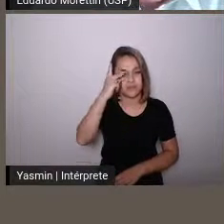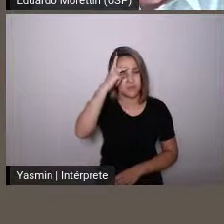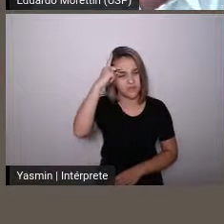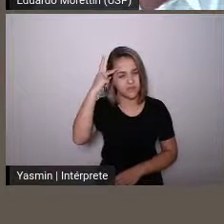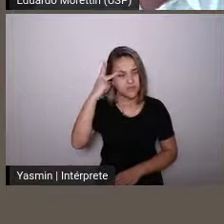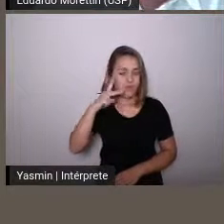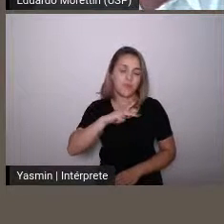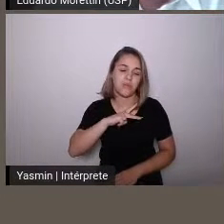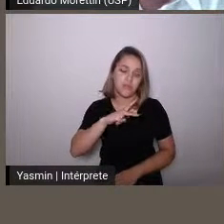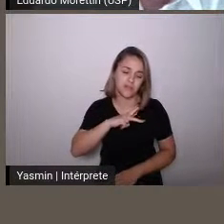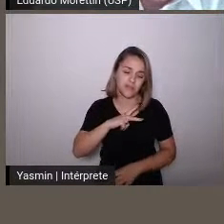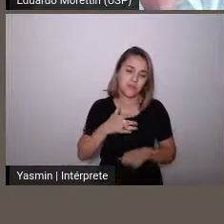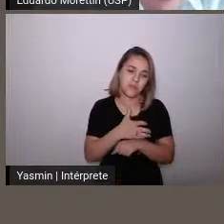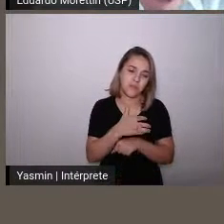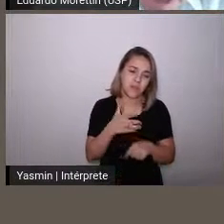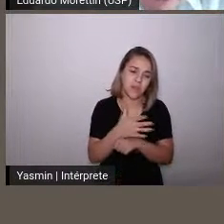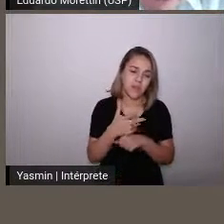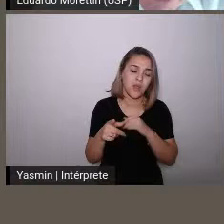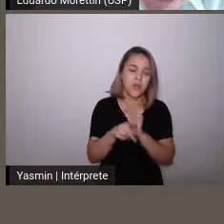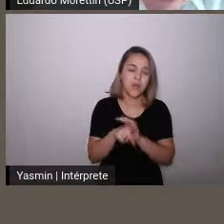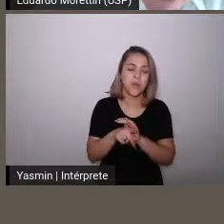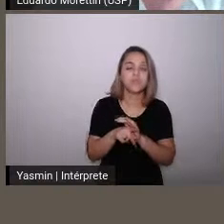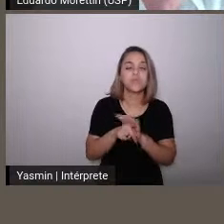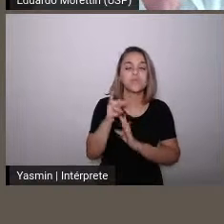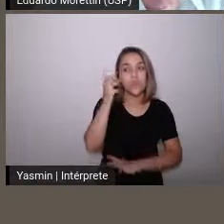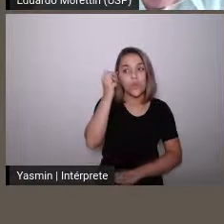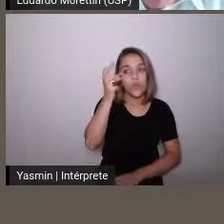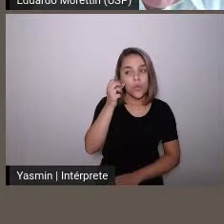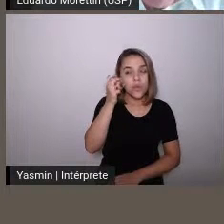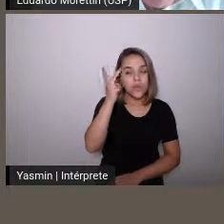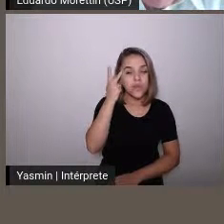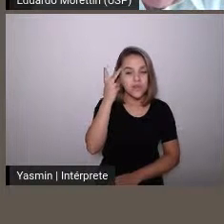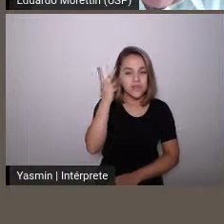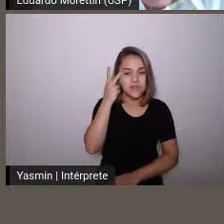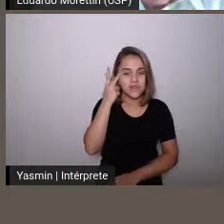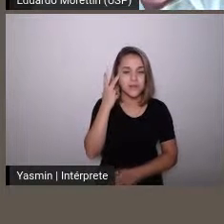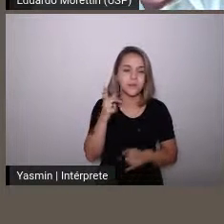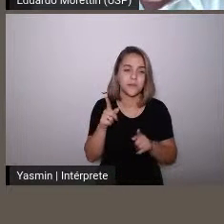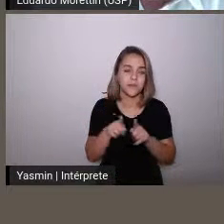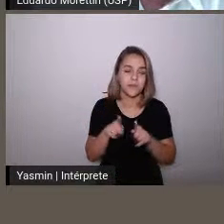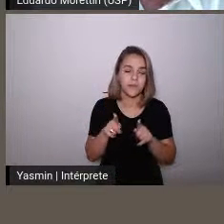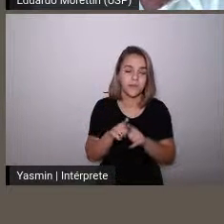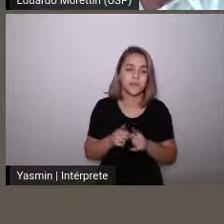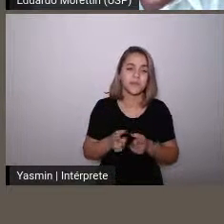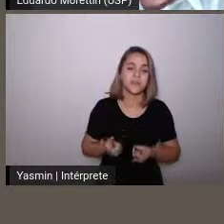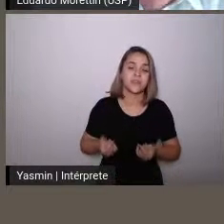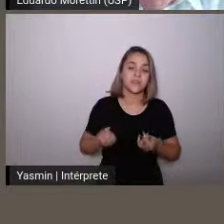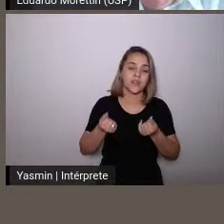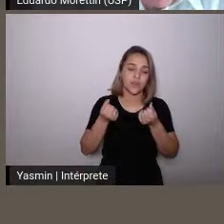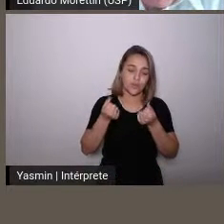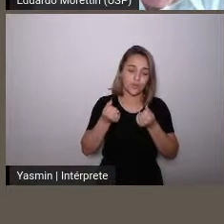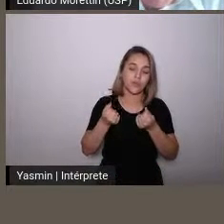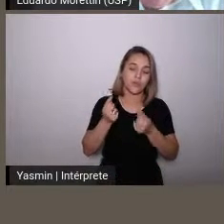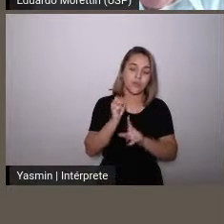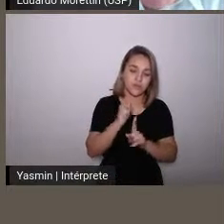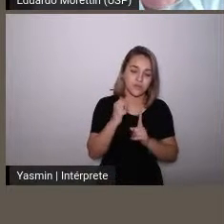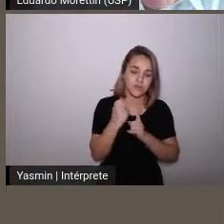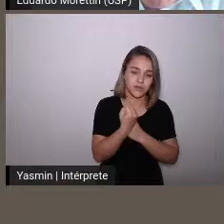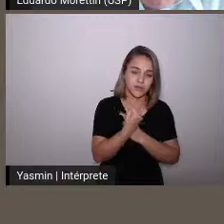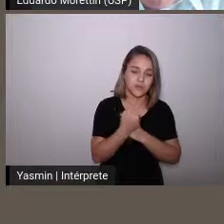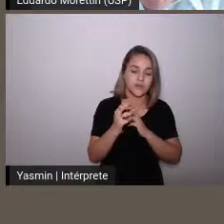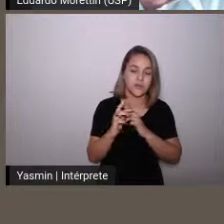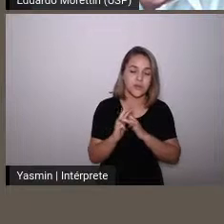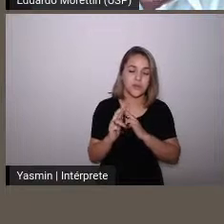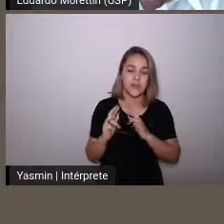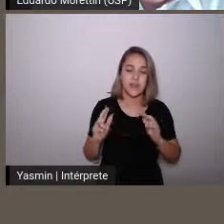círculo mais erudito da cultura paulistana, distinto também a nível econômico e social, como Menotti Delpica, Canuto Mendes